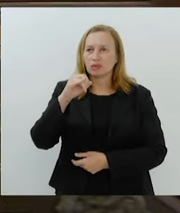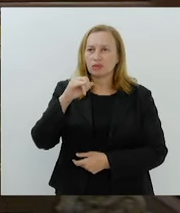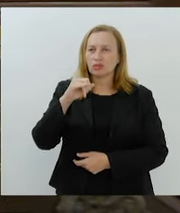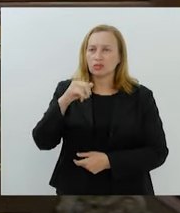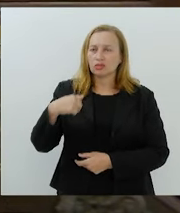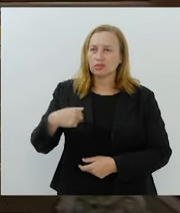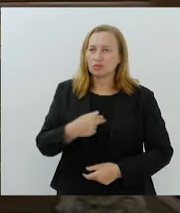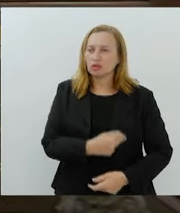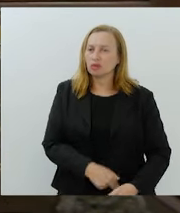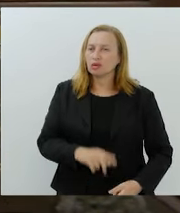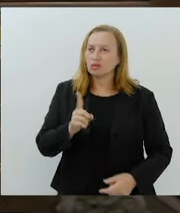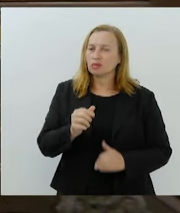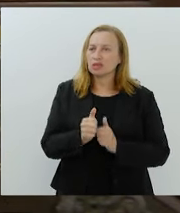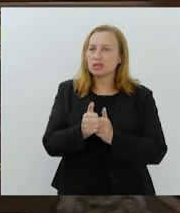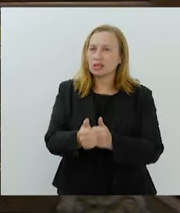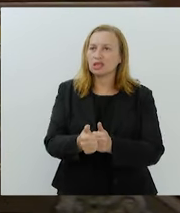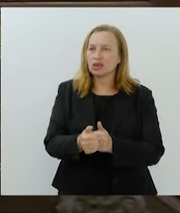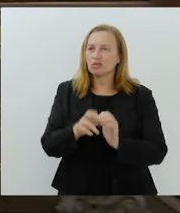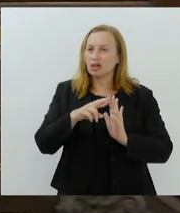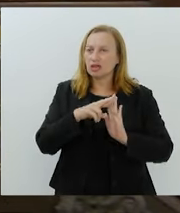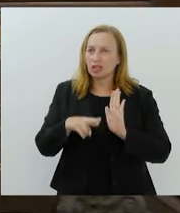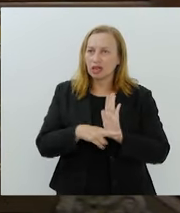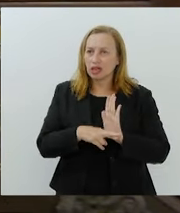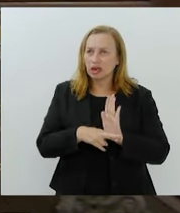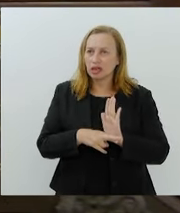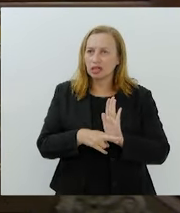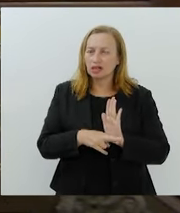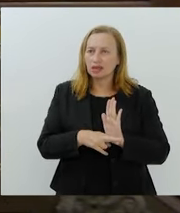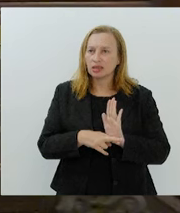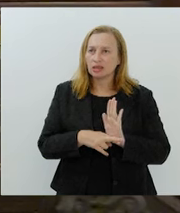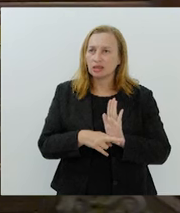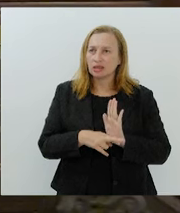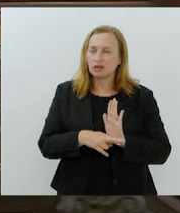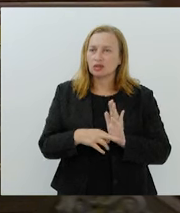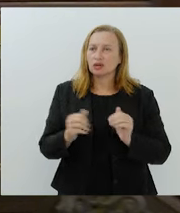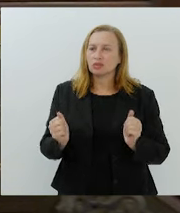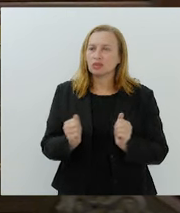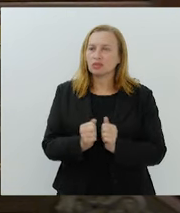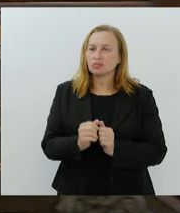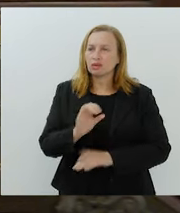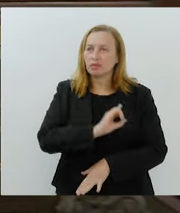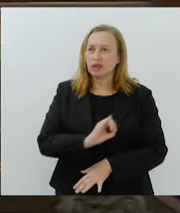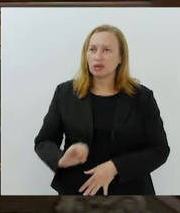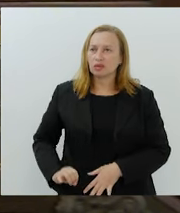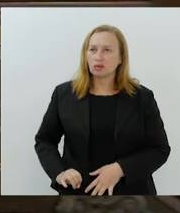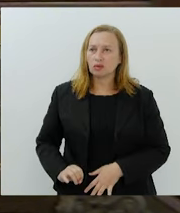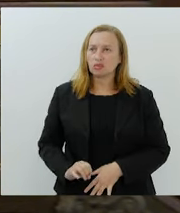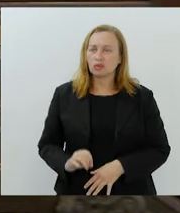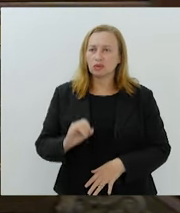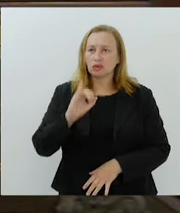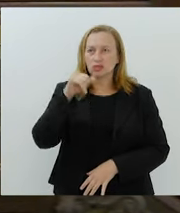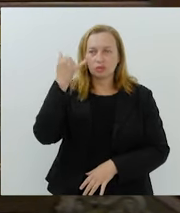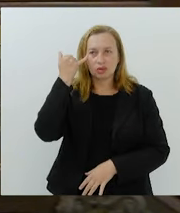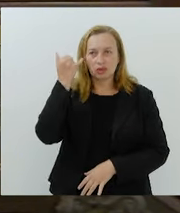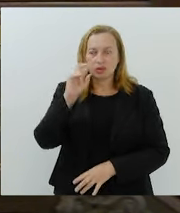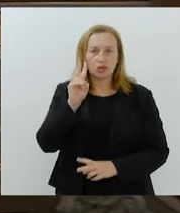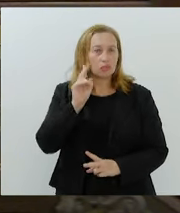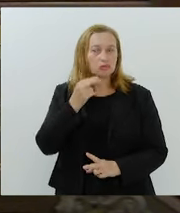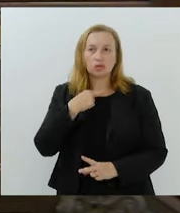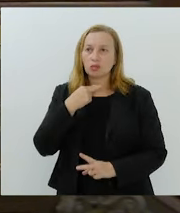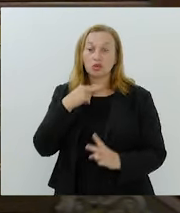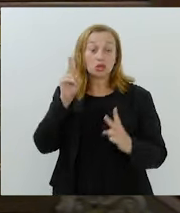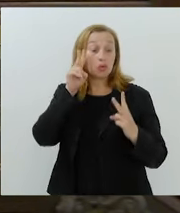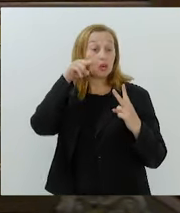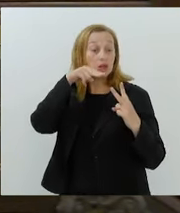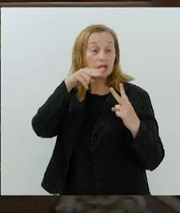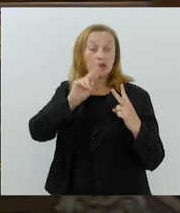seguiu o protocolo recomendado na presença do imperador japonês, que não era para olhar para o imperador, muito menos